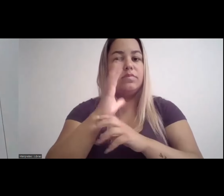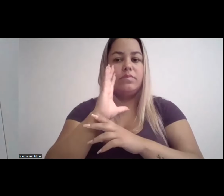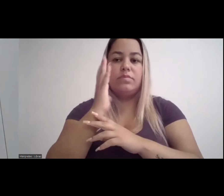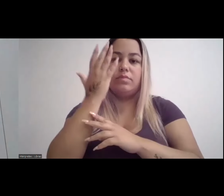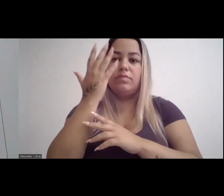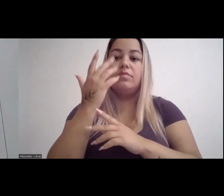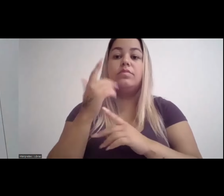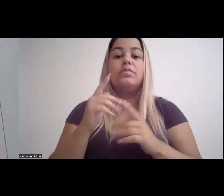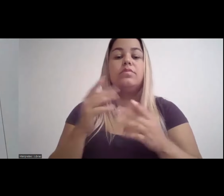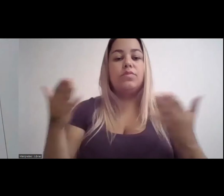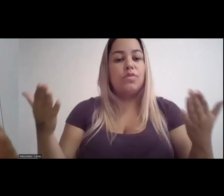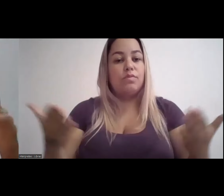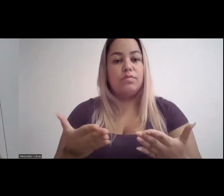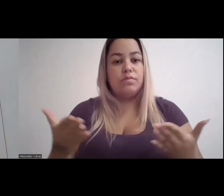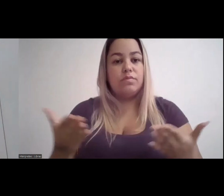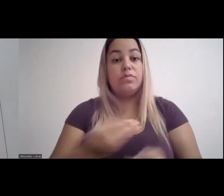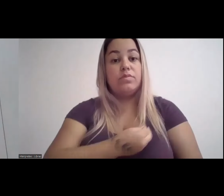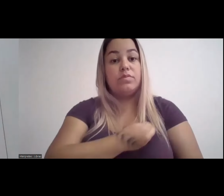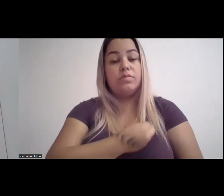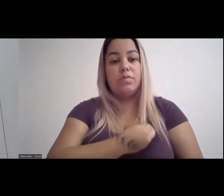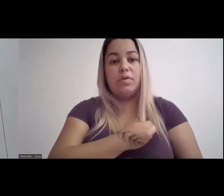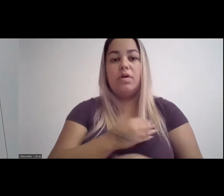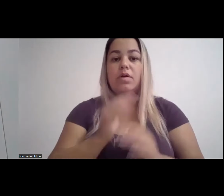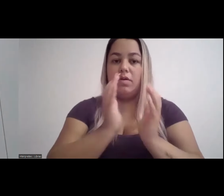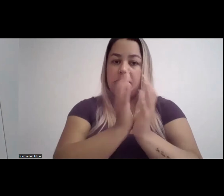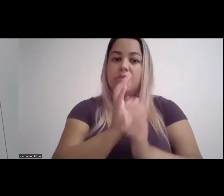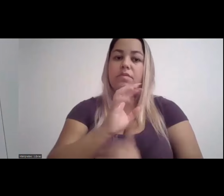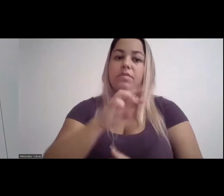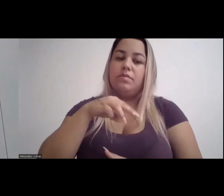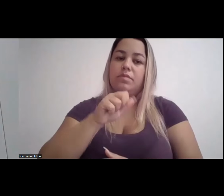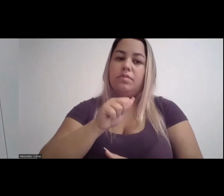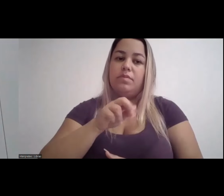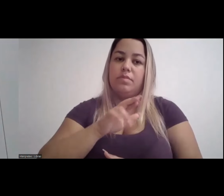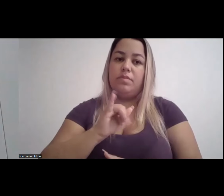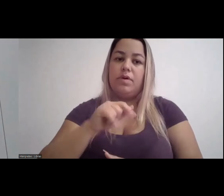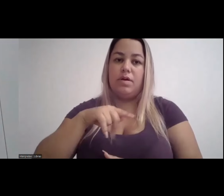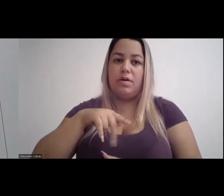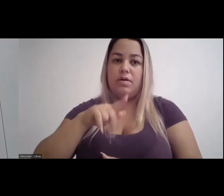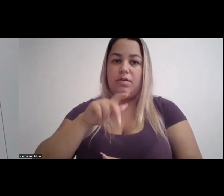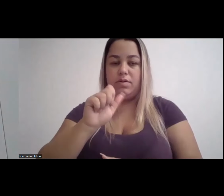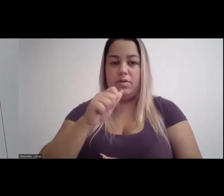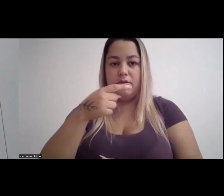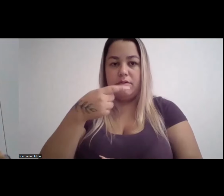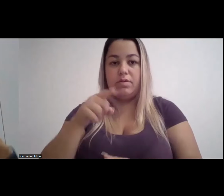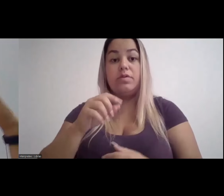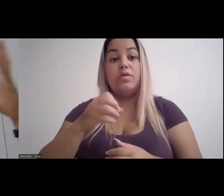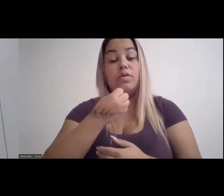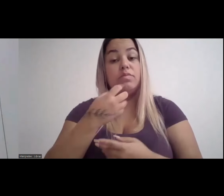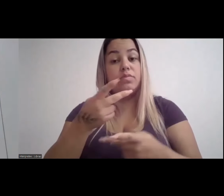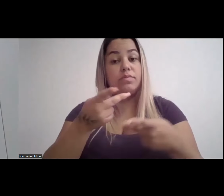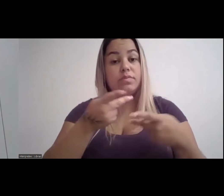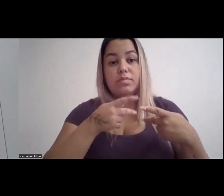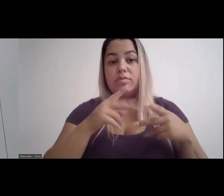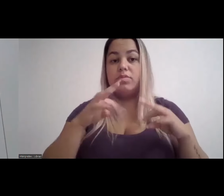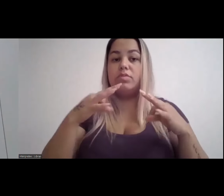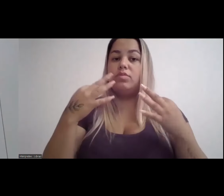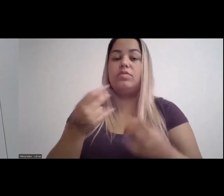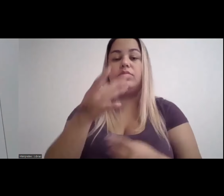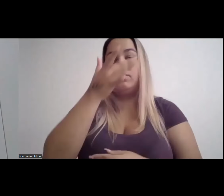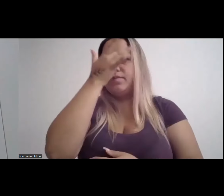está aqui hoje com a equipe de Maringá, sim, com a equipe do projeto de Maringá. Mas também dando as boas-vindas para tantas outras